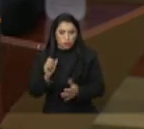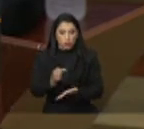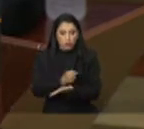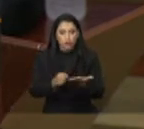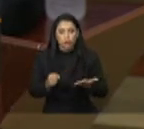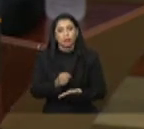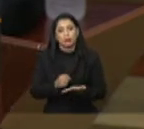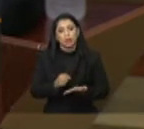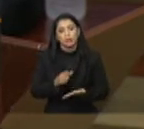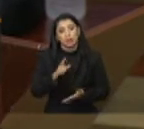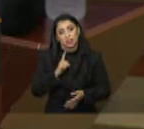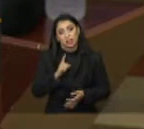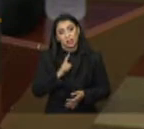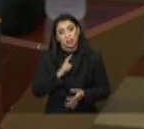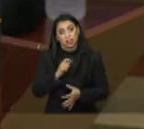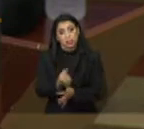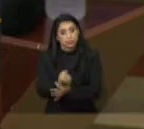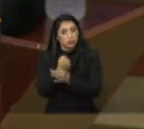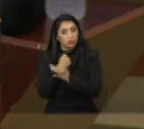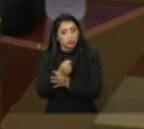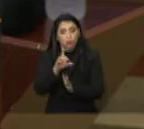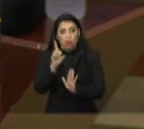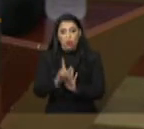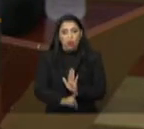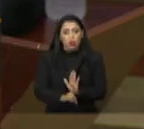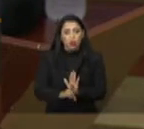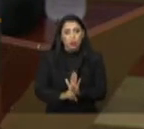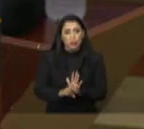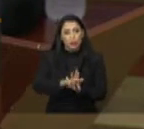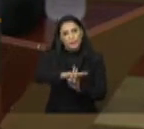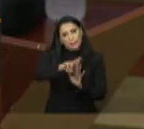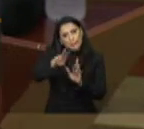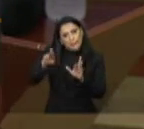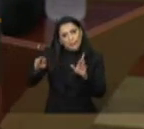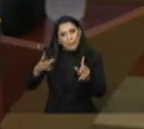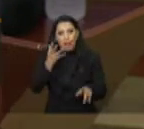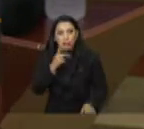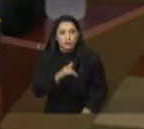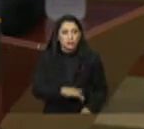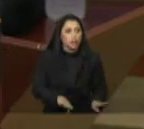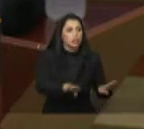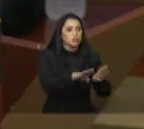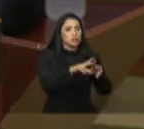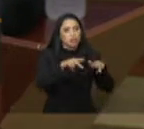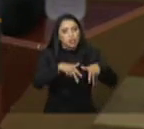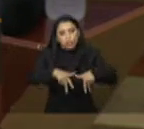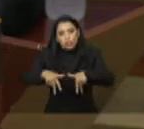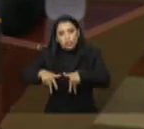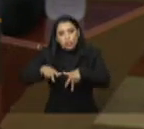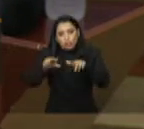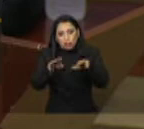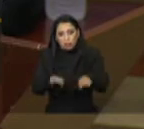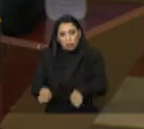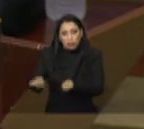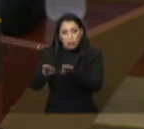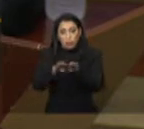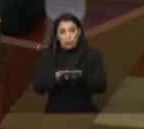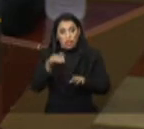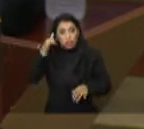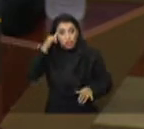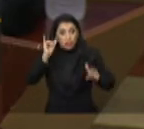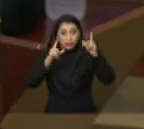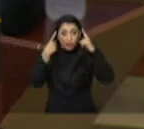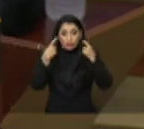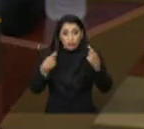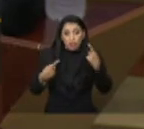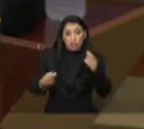assegurados e com impacto multidimensional infância igualdade de gênero prevenção à violência doméstica como é